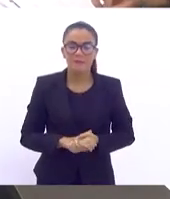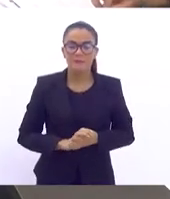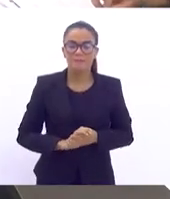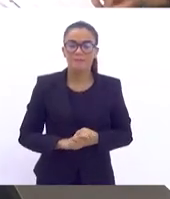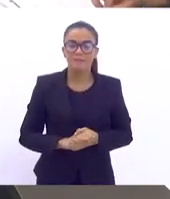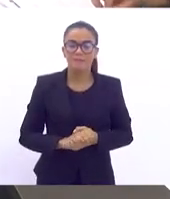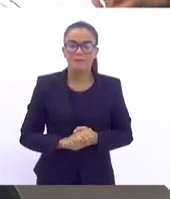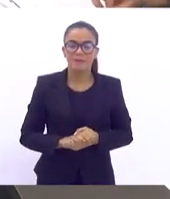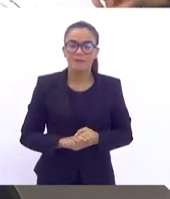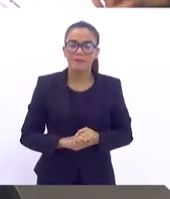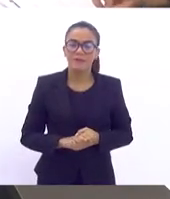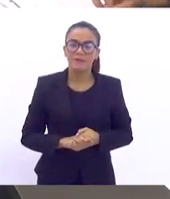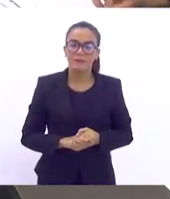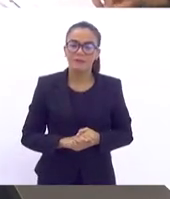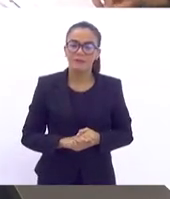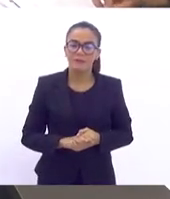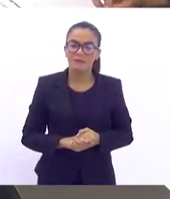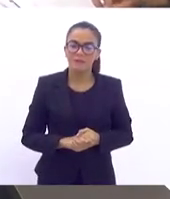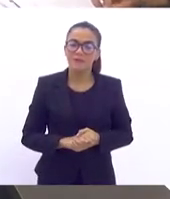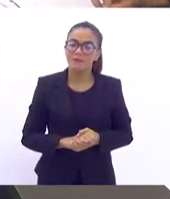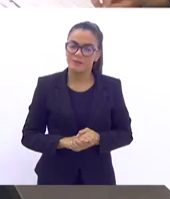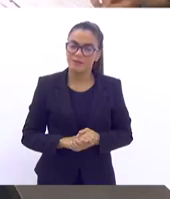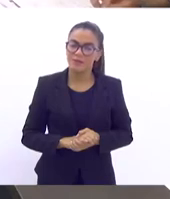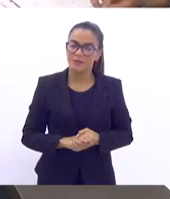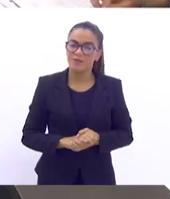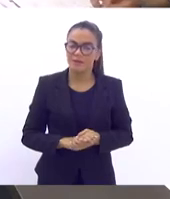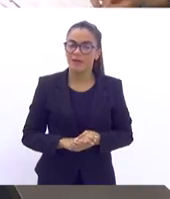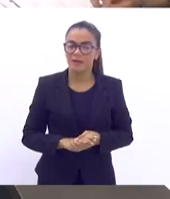é o que eu quero que eu tô querendo discutir